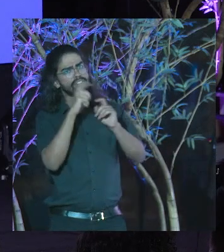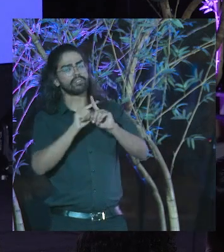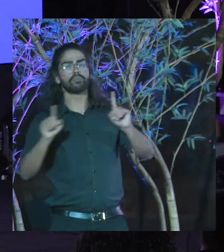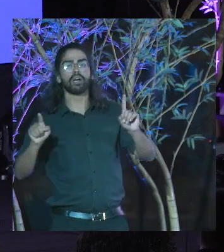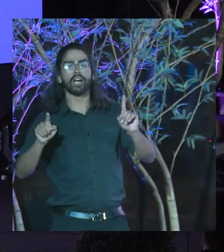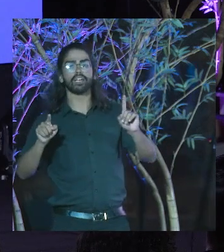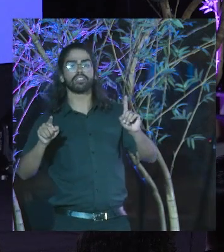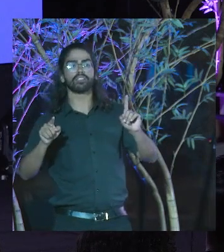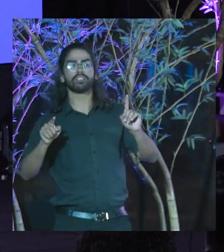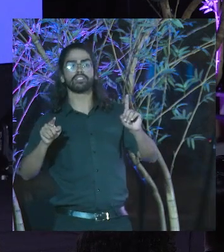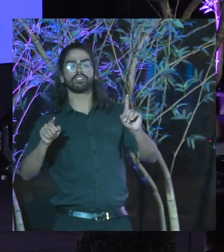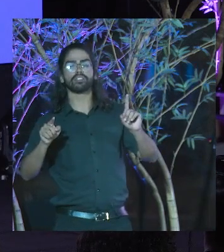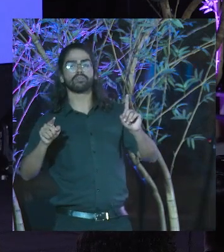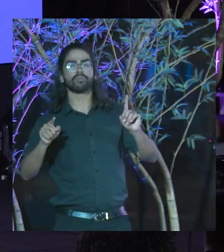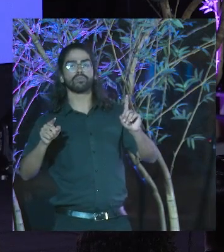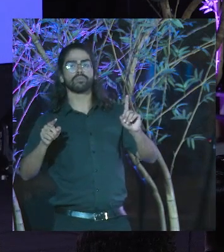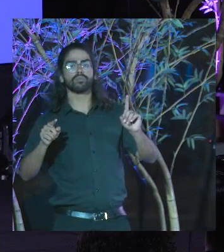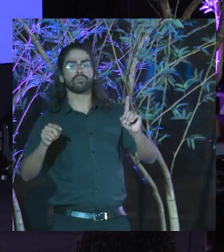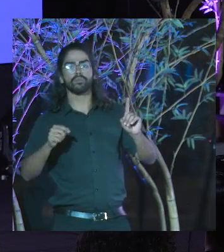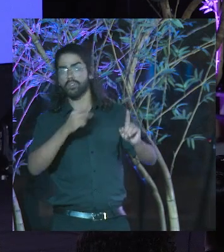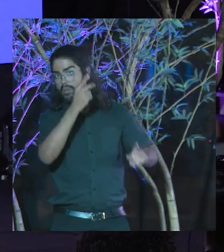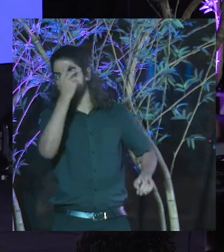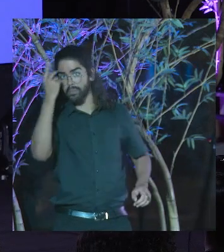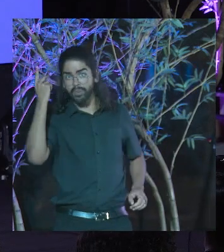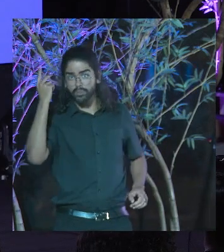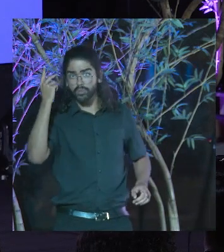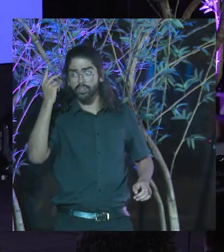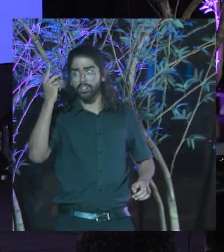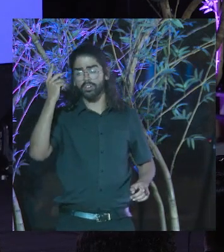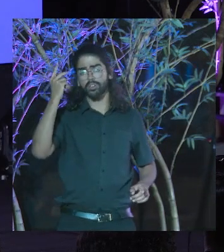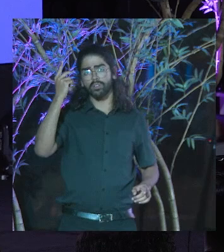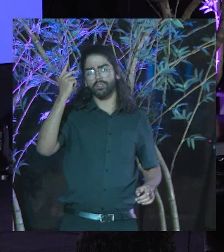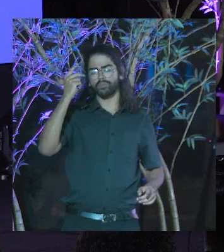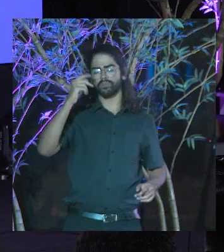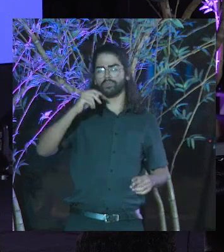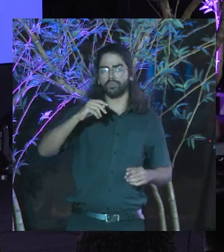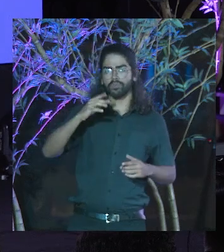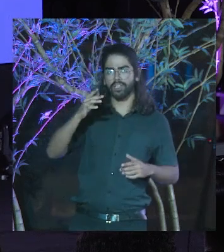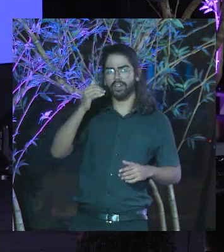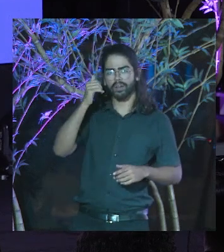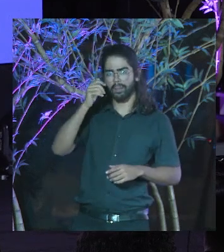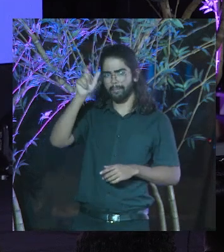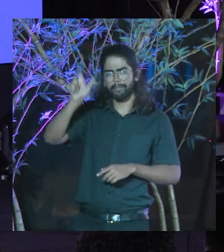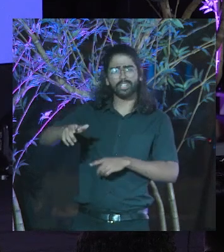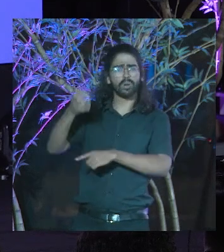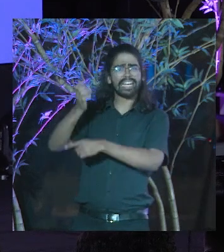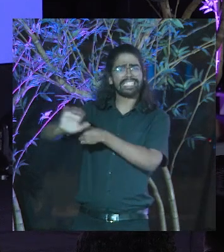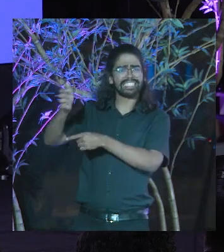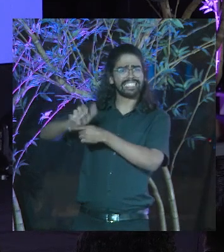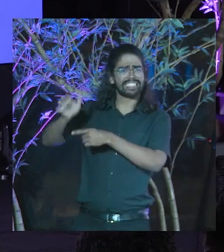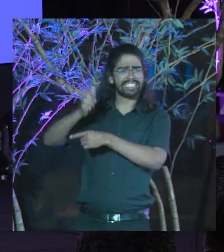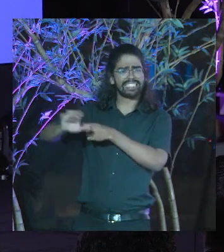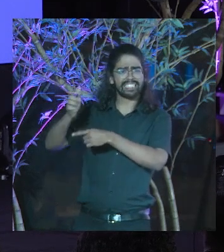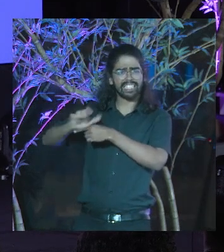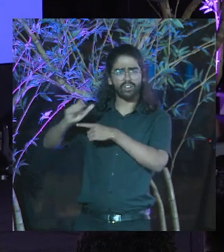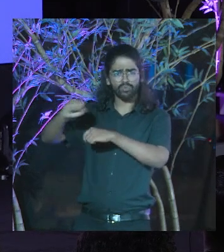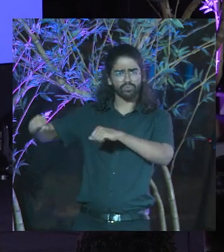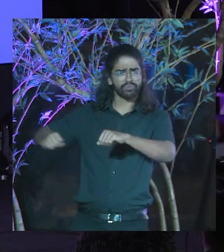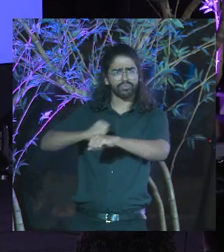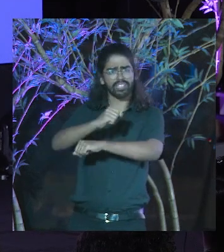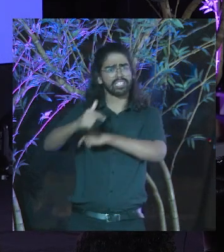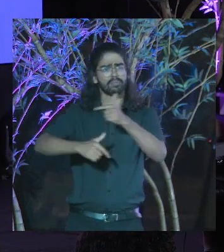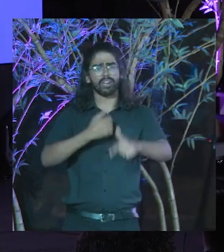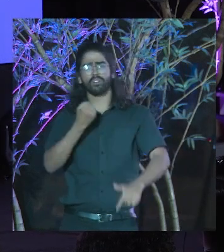porém, a pessoa que a gente está, a estagiário que entrou lá,